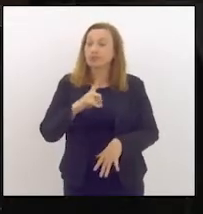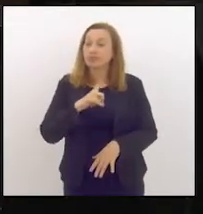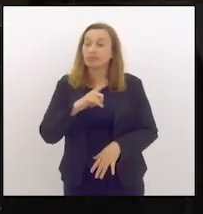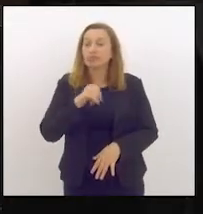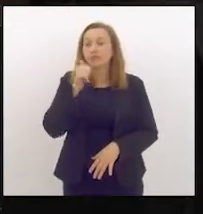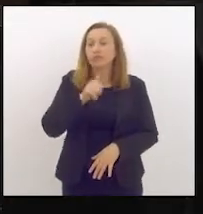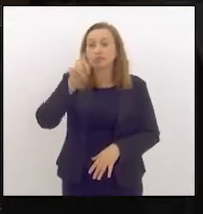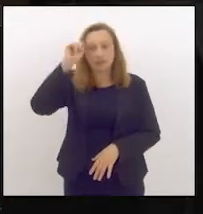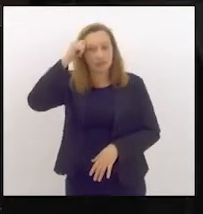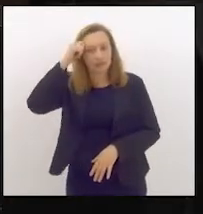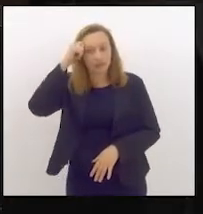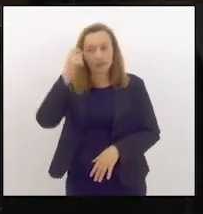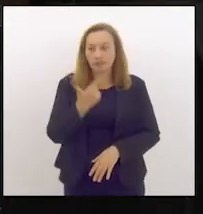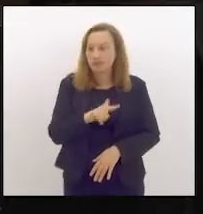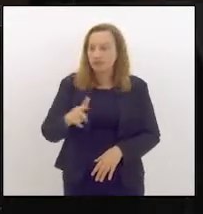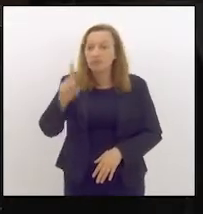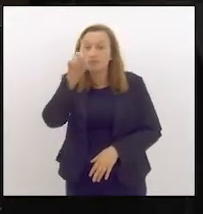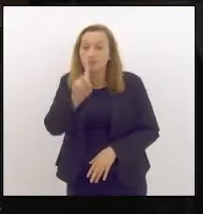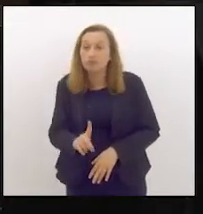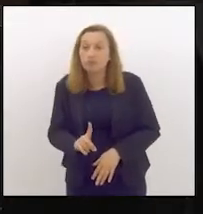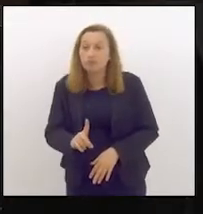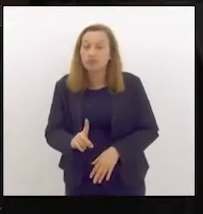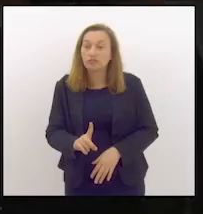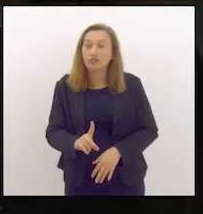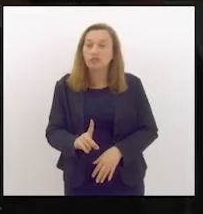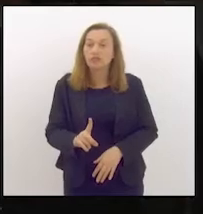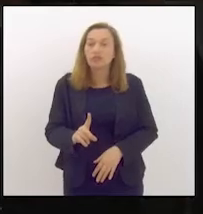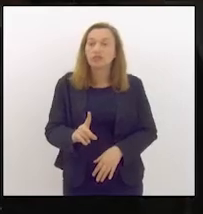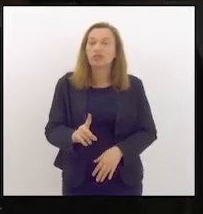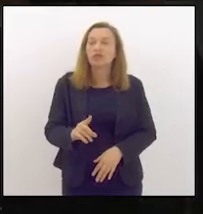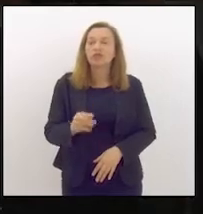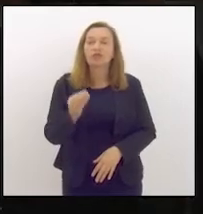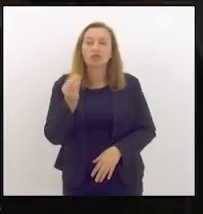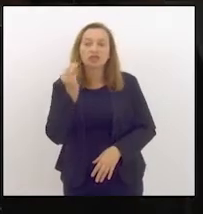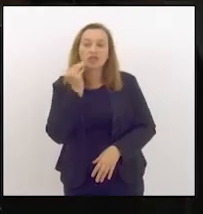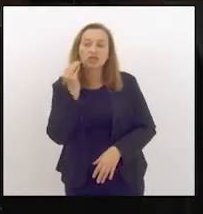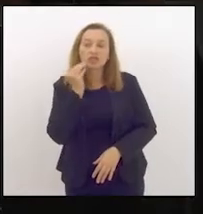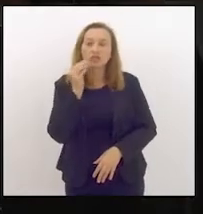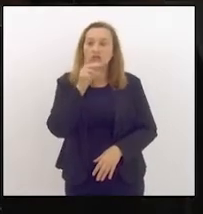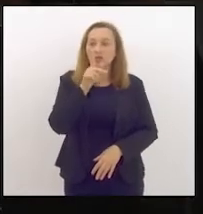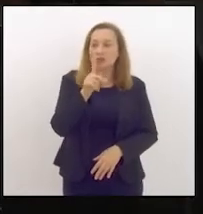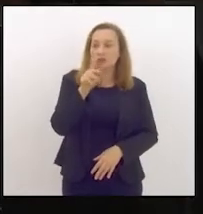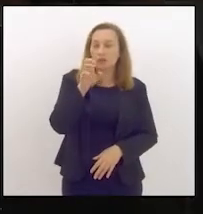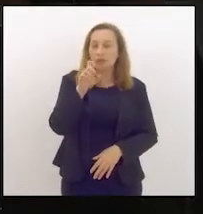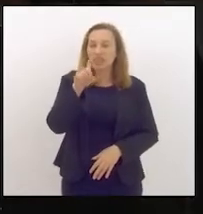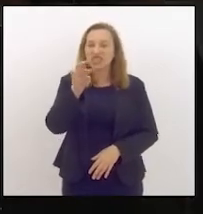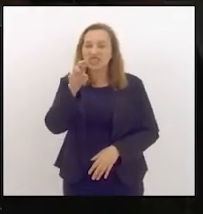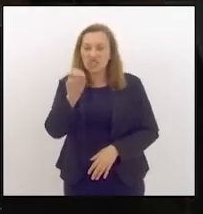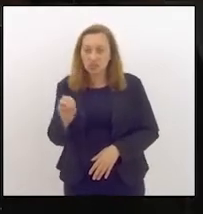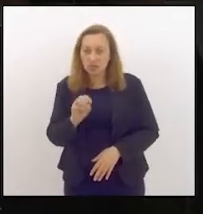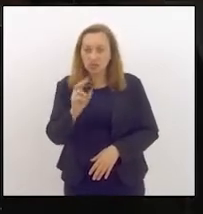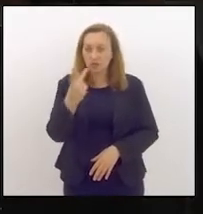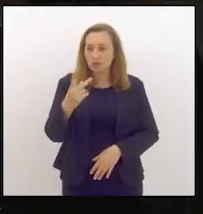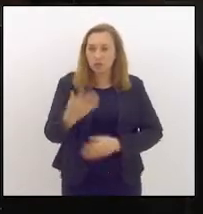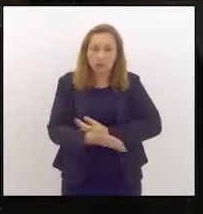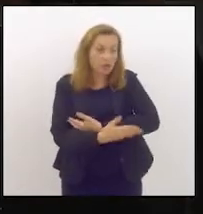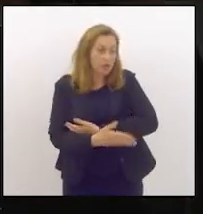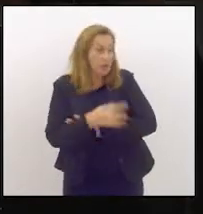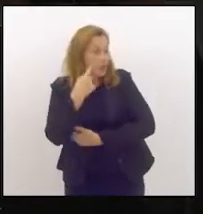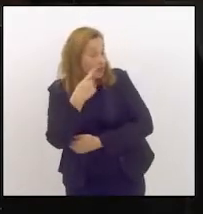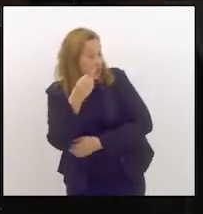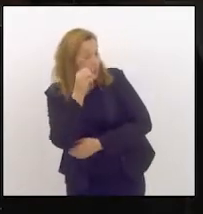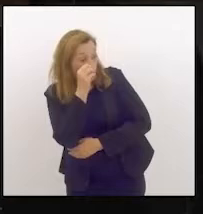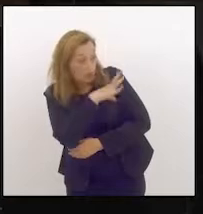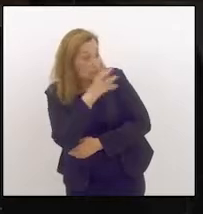mulheres pretas que não tem direito ao teste do pezinho nos seus bebês olha que absurdo o deputado waldeck